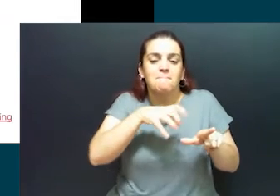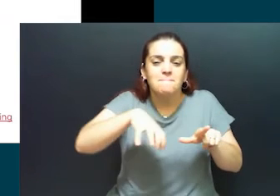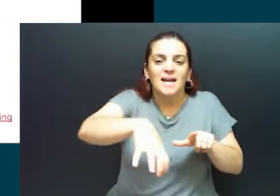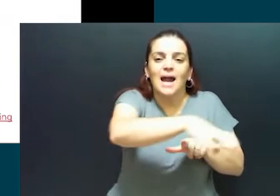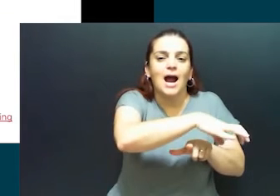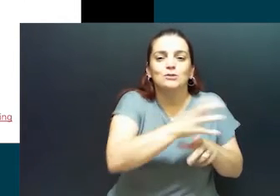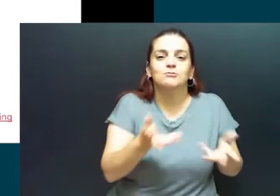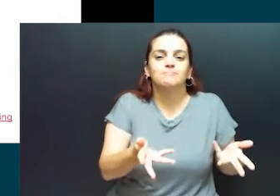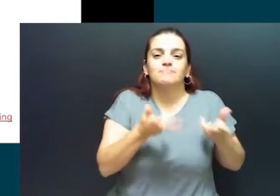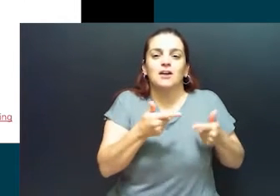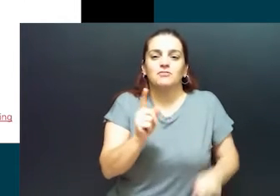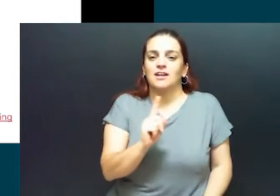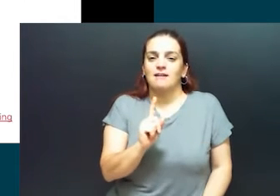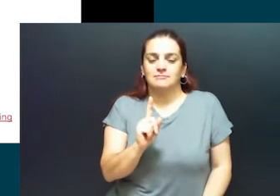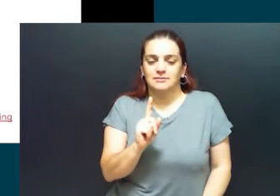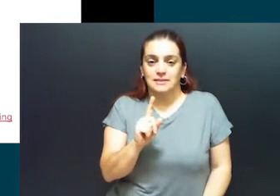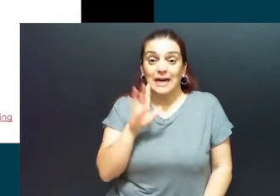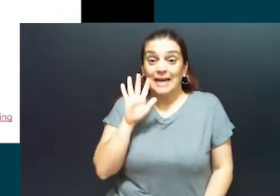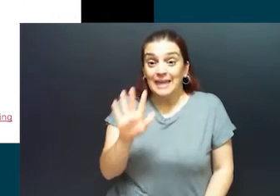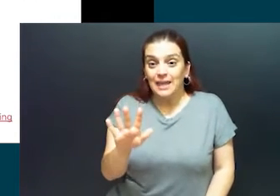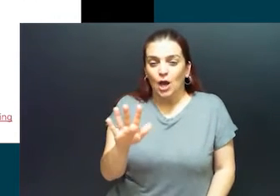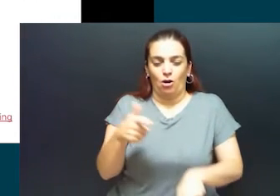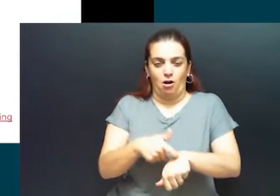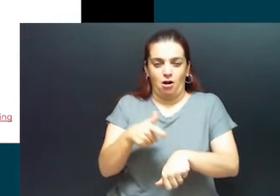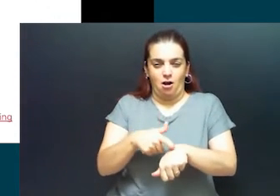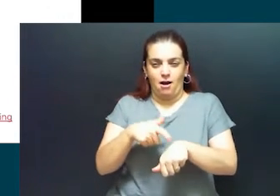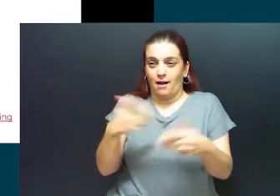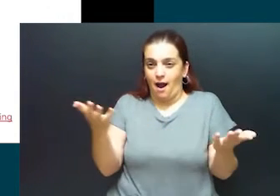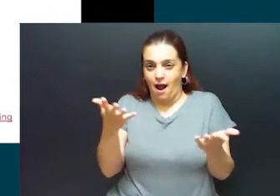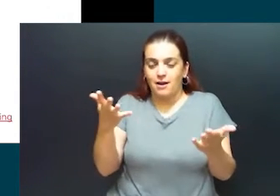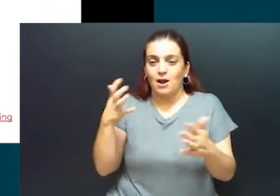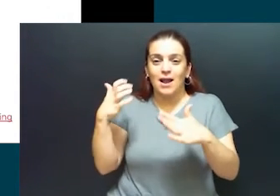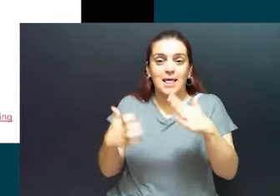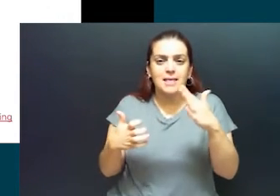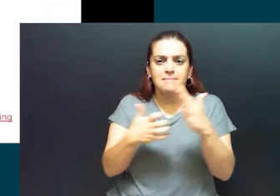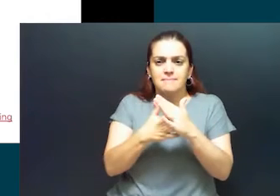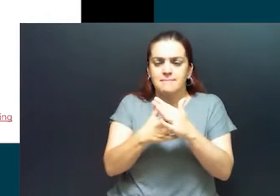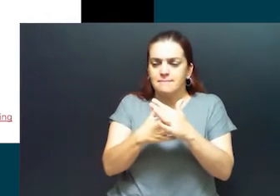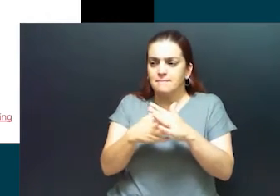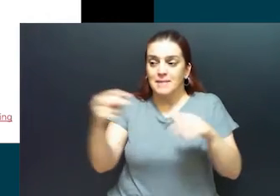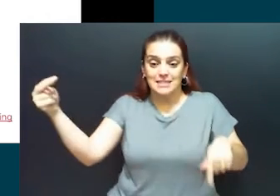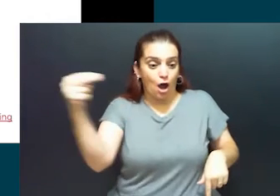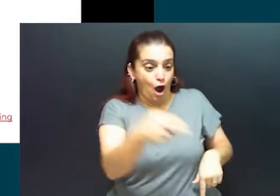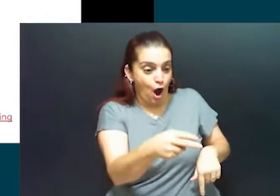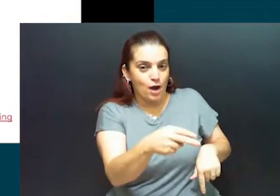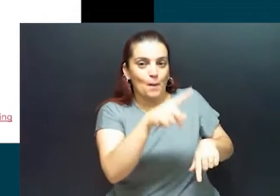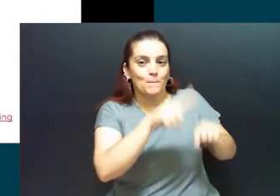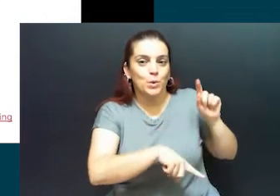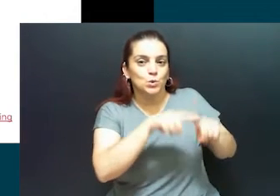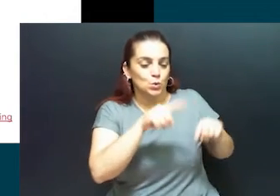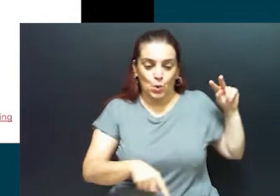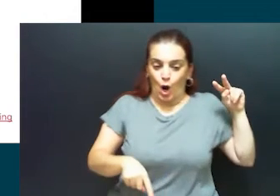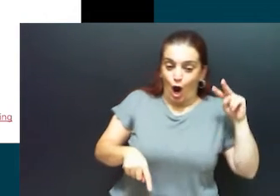né? Então, ele diz que é a hora das empresas olharem para os produtos da mesma forma que os clientes olham, né? Que é como uma